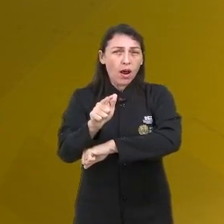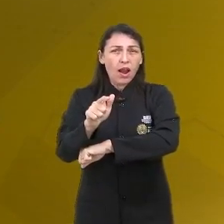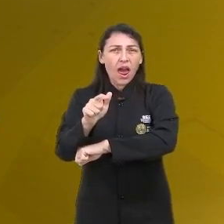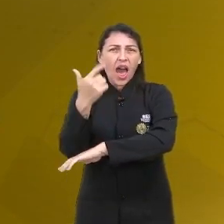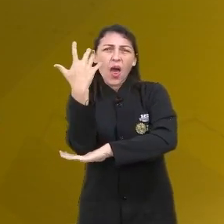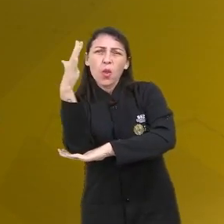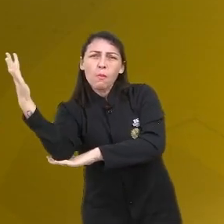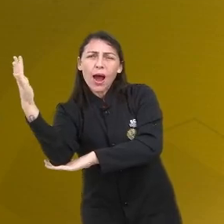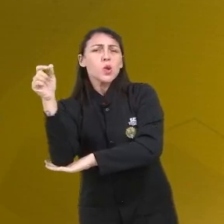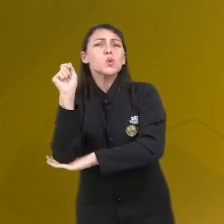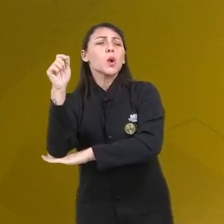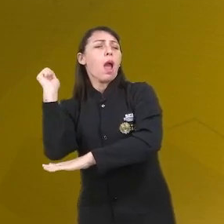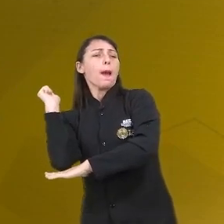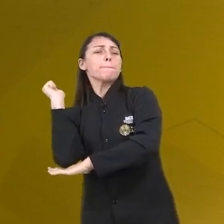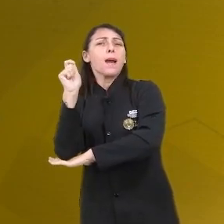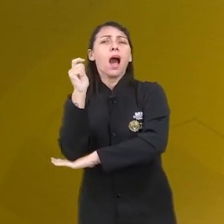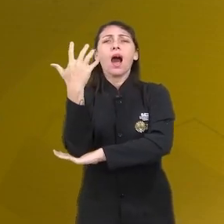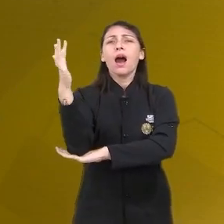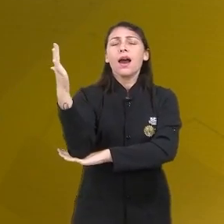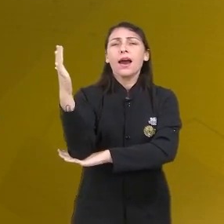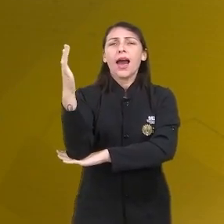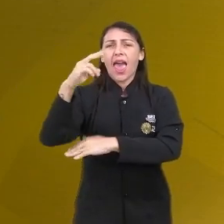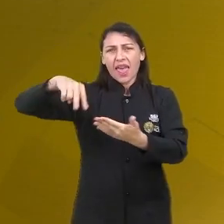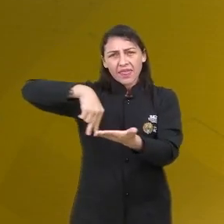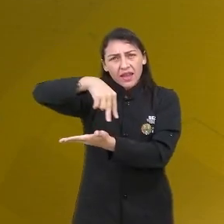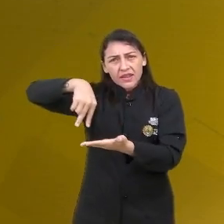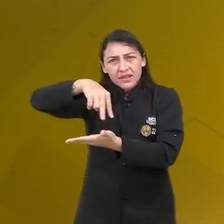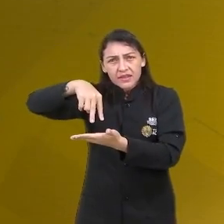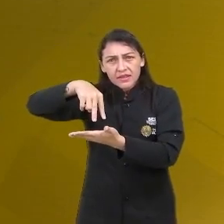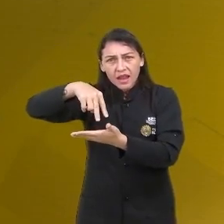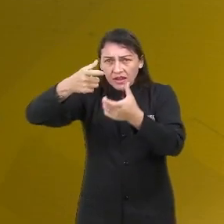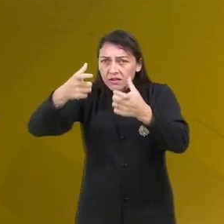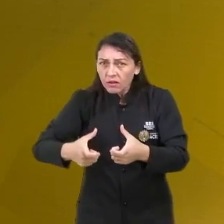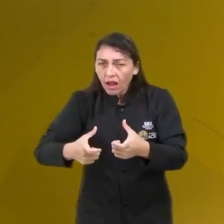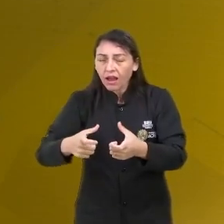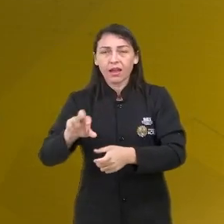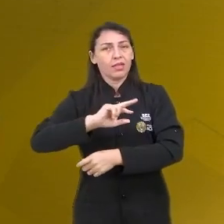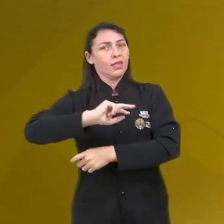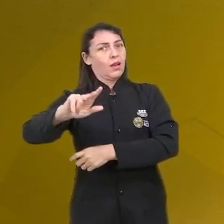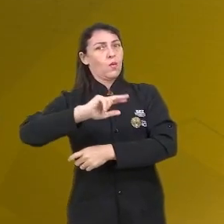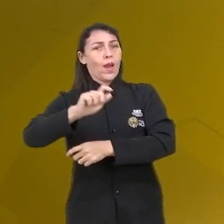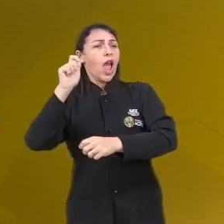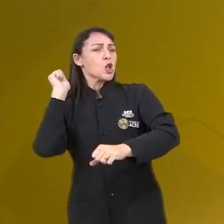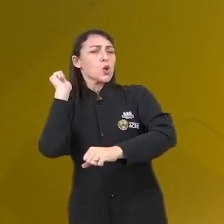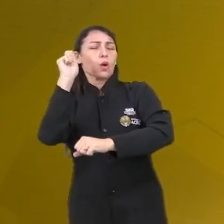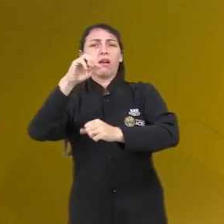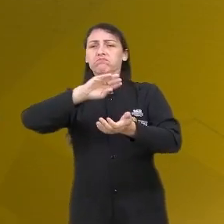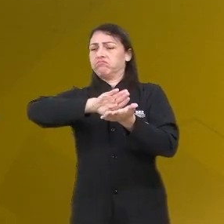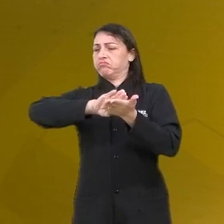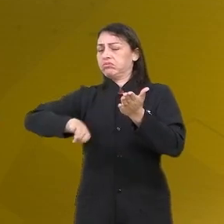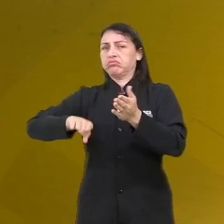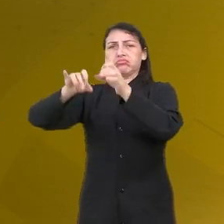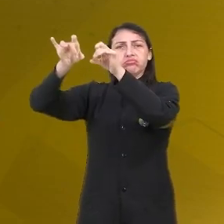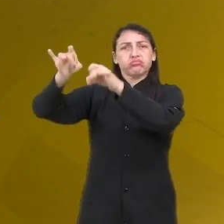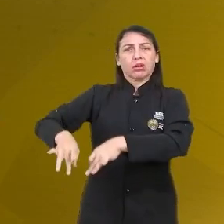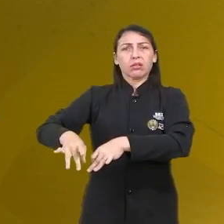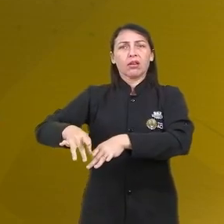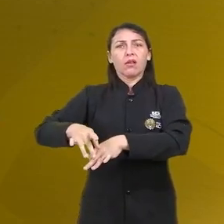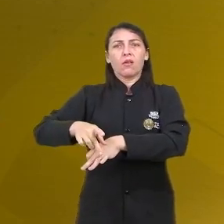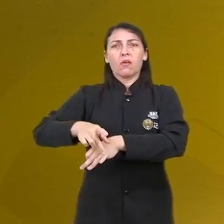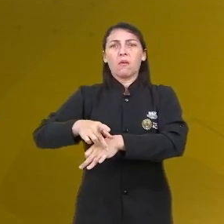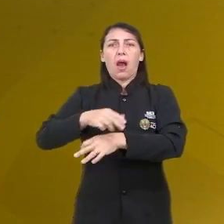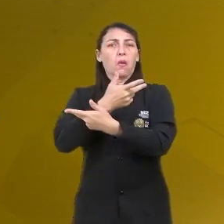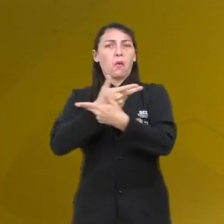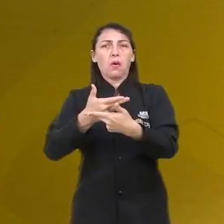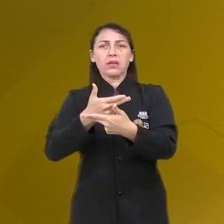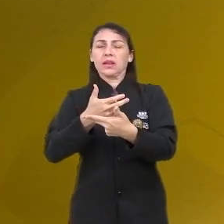que seria o rebolar no mato? É dançar nesse lugar? Não. é jogar fora, é lançar alguma coisa que já não